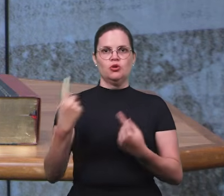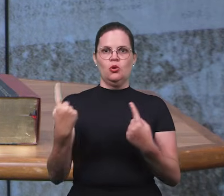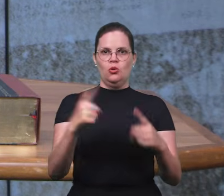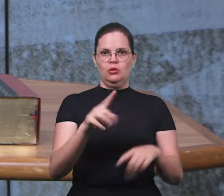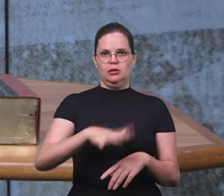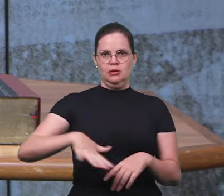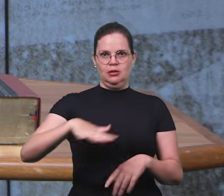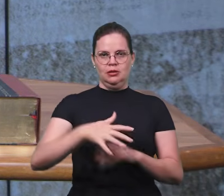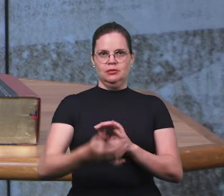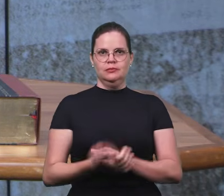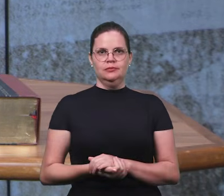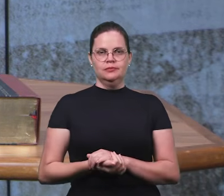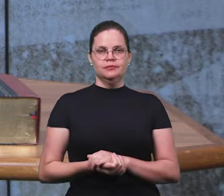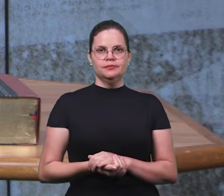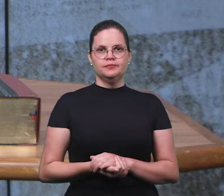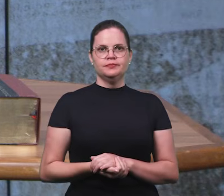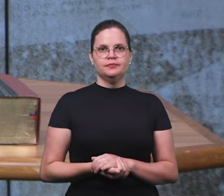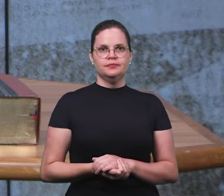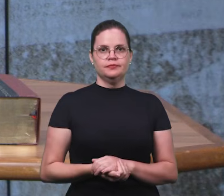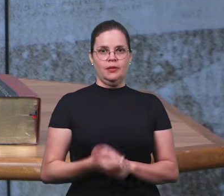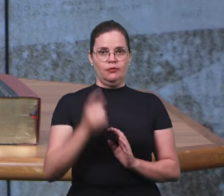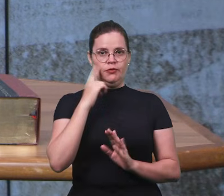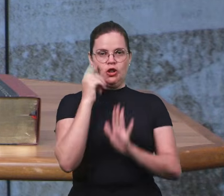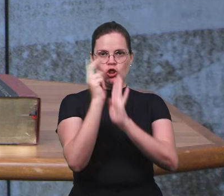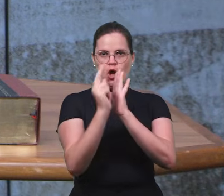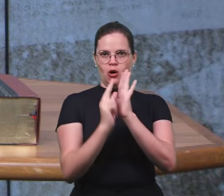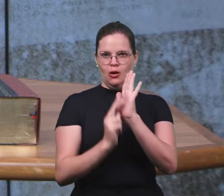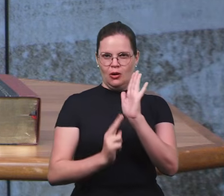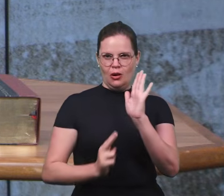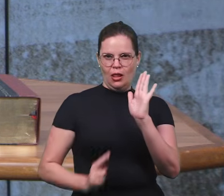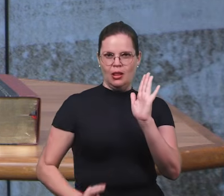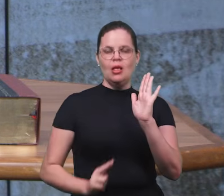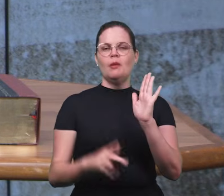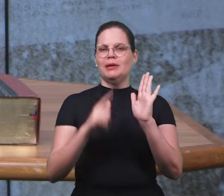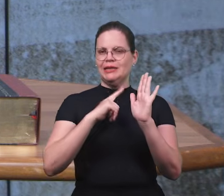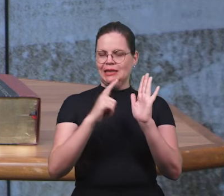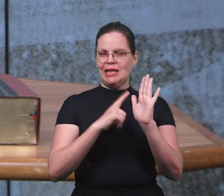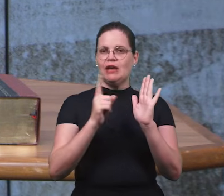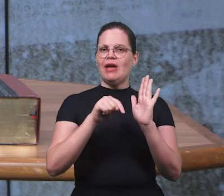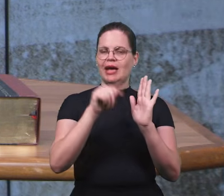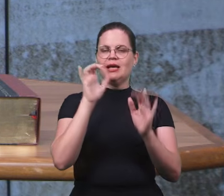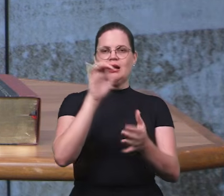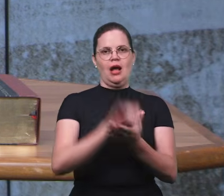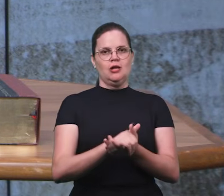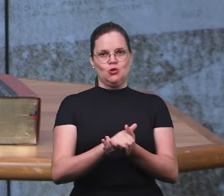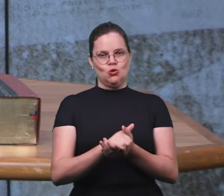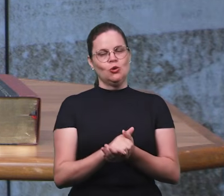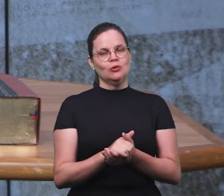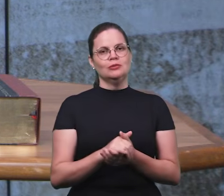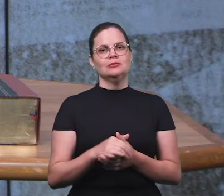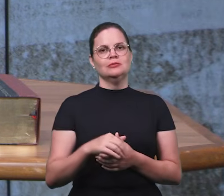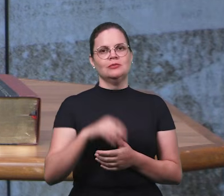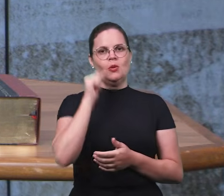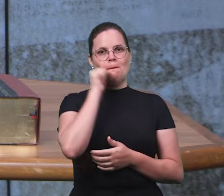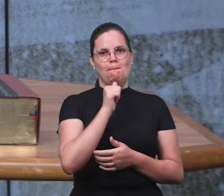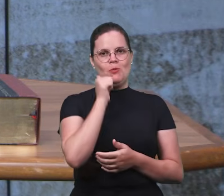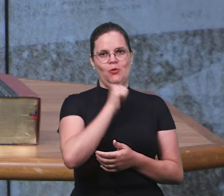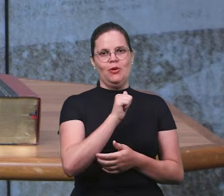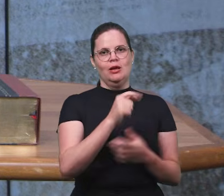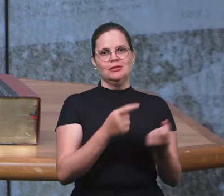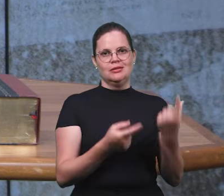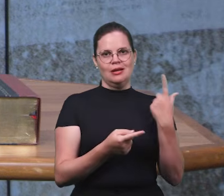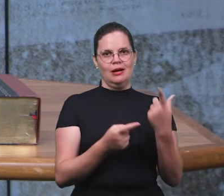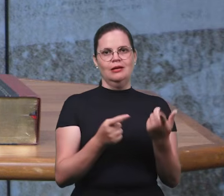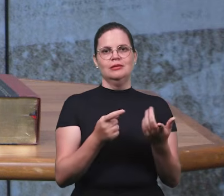eles. Então, com essa lista daqueles que foram identificados ali, que estavam